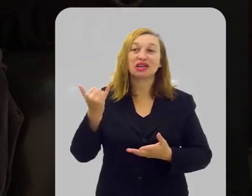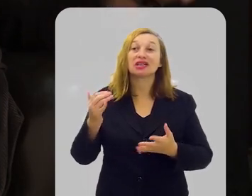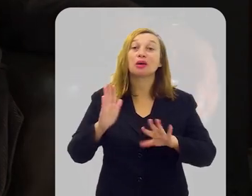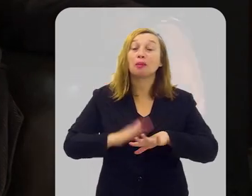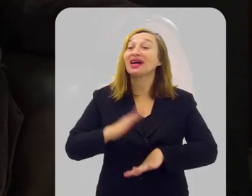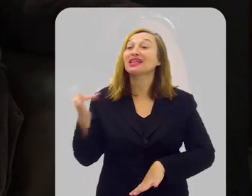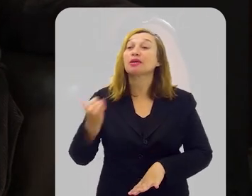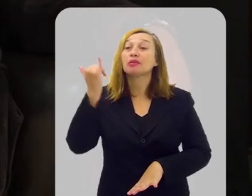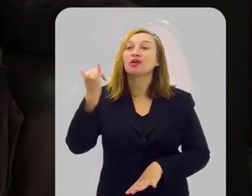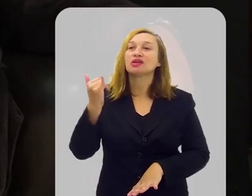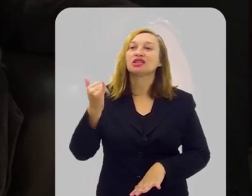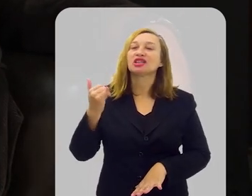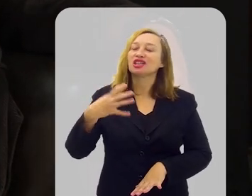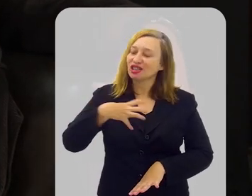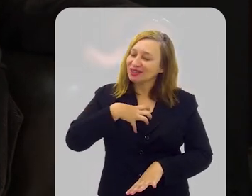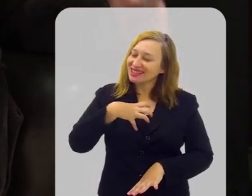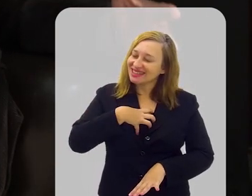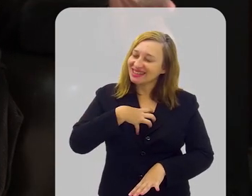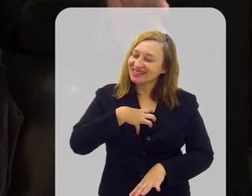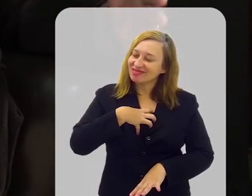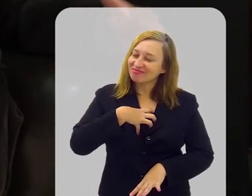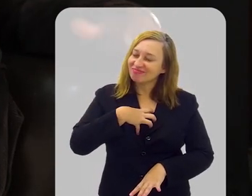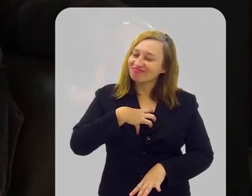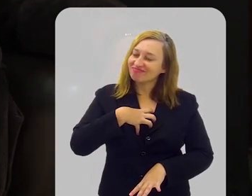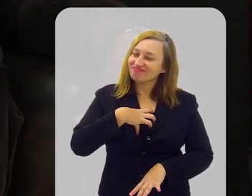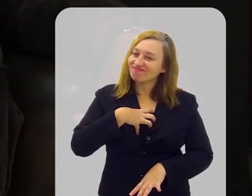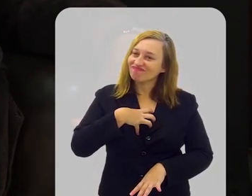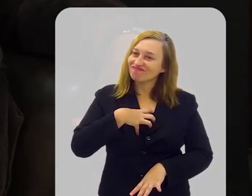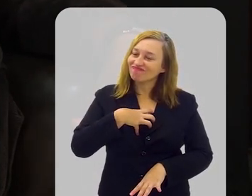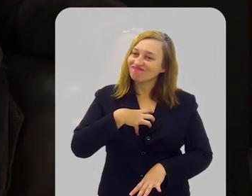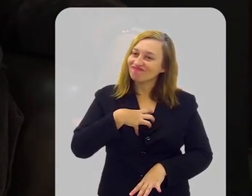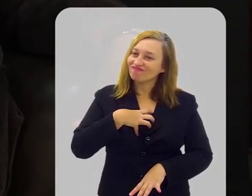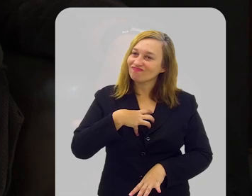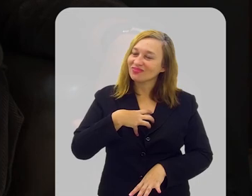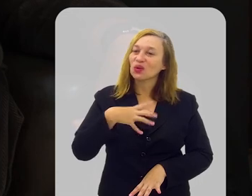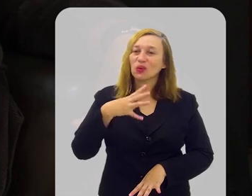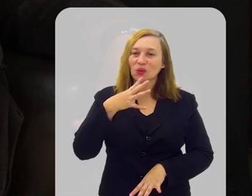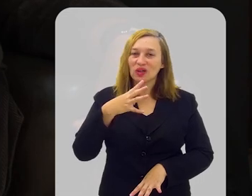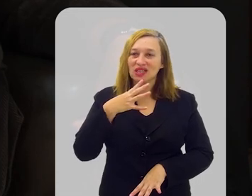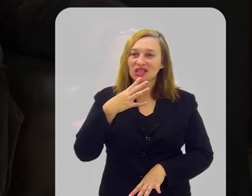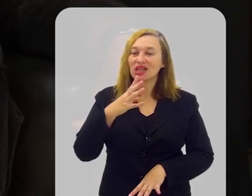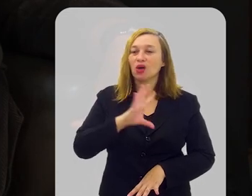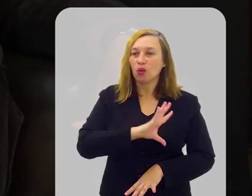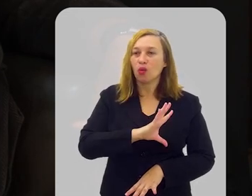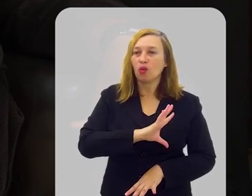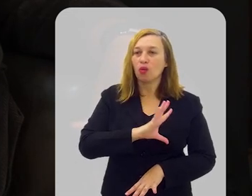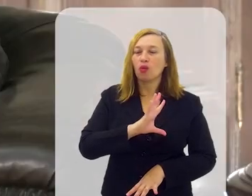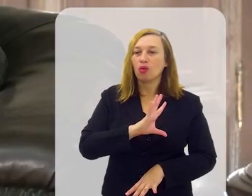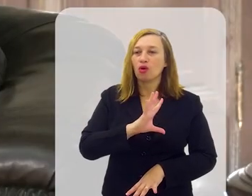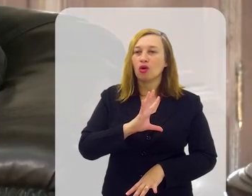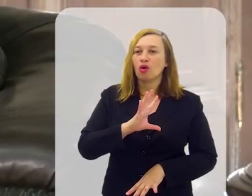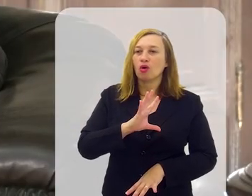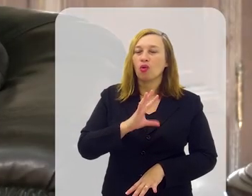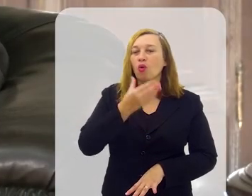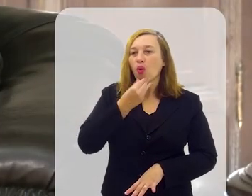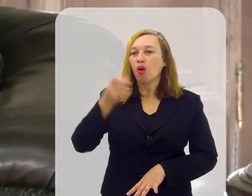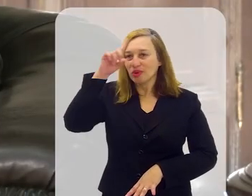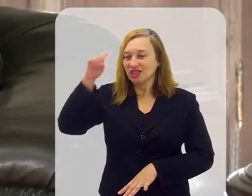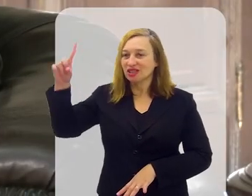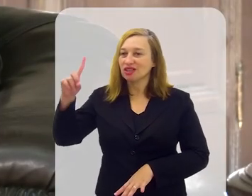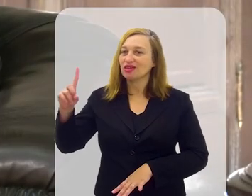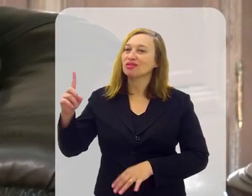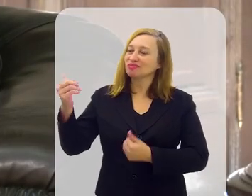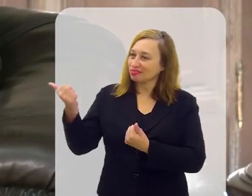me interessa. O que interessa é que eu sinto que eu conheci um grande homem de Deus. Que prazer. Amém, você pode contar comigo, que eu puder